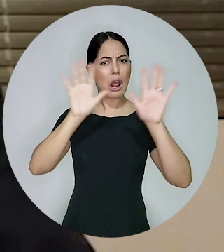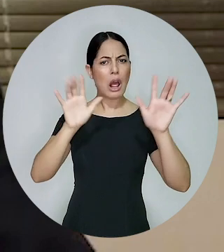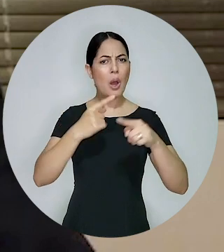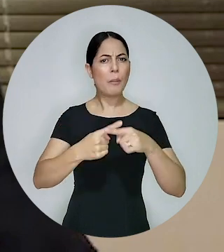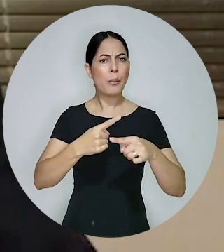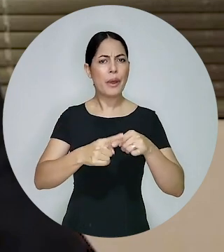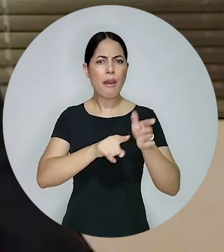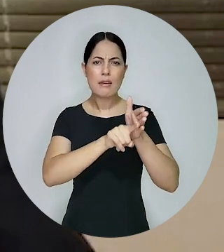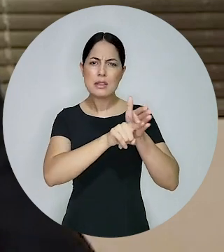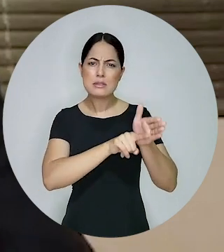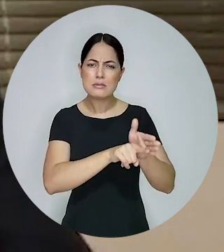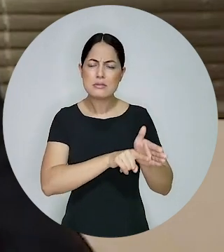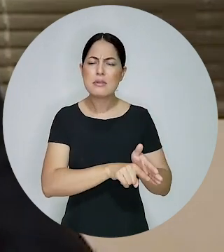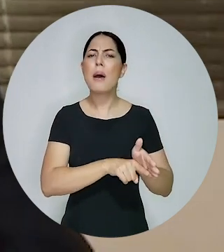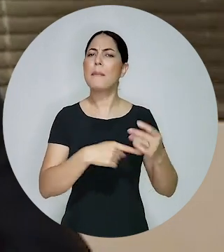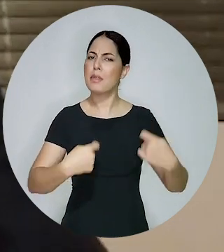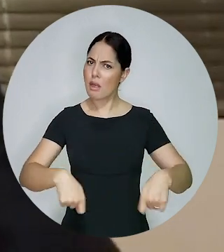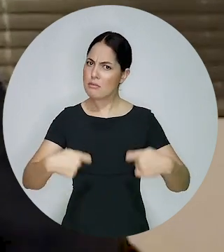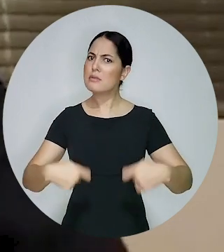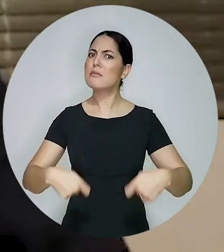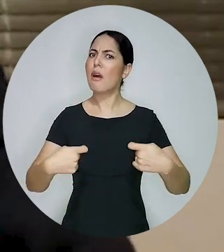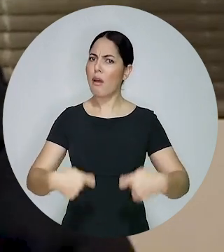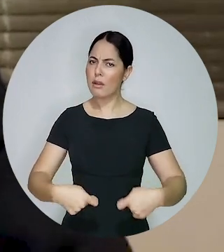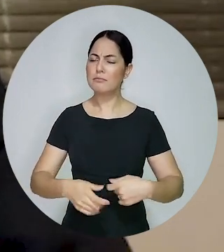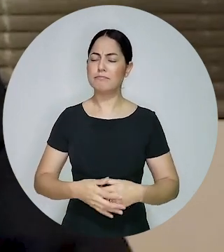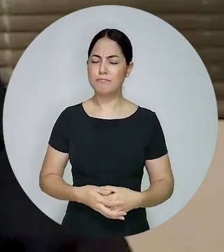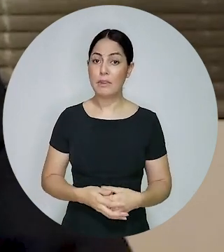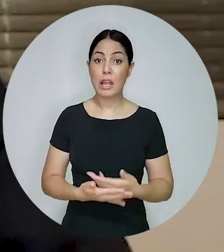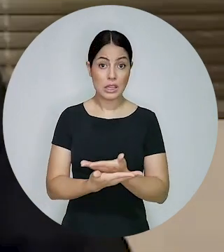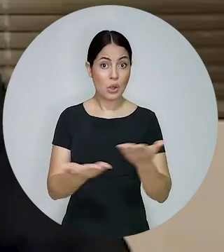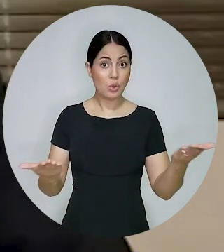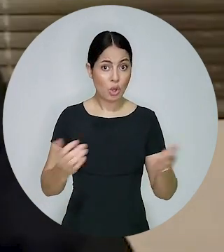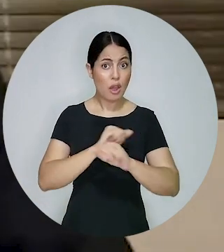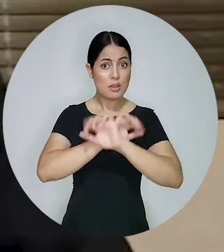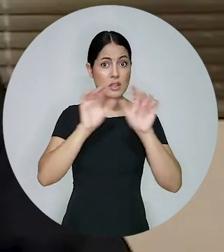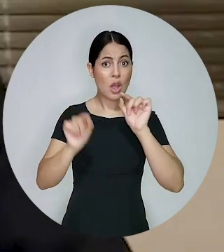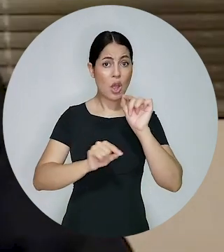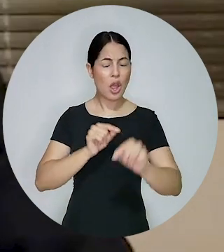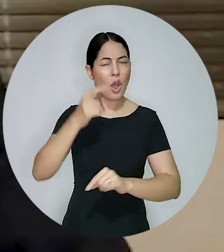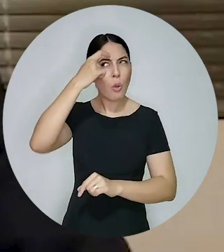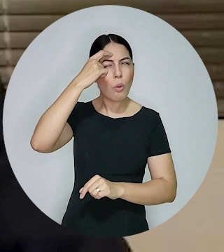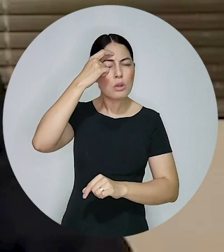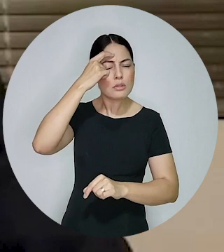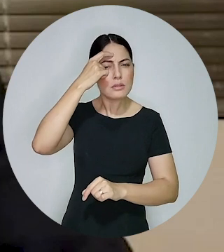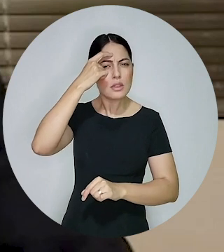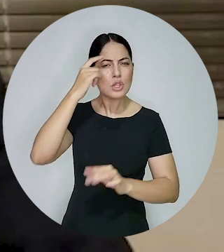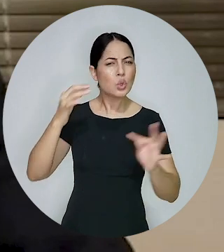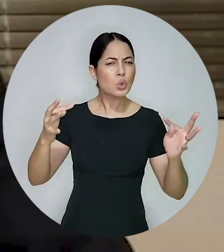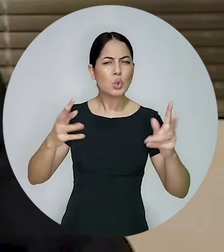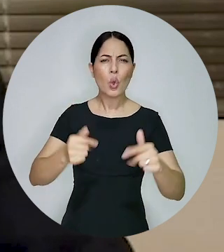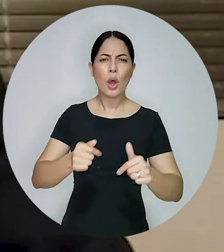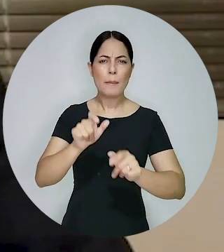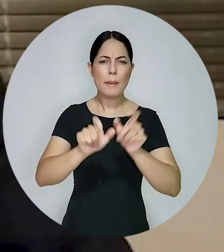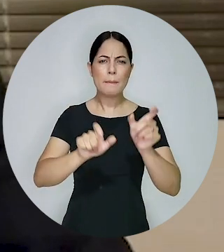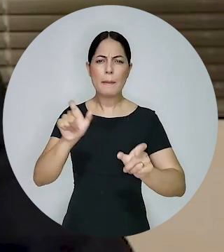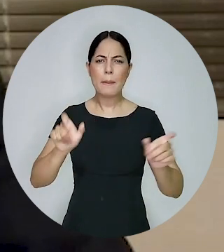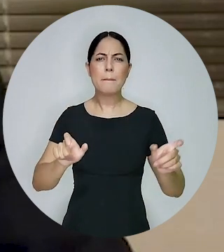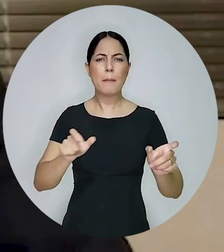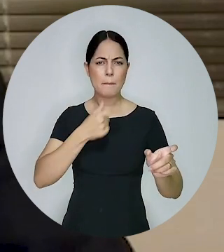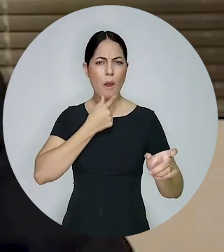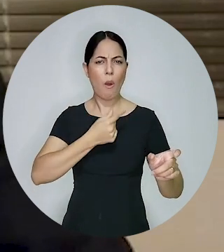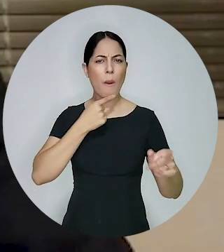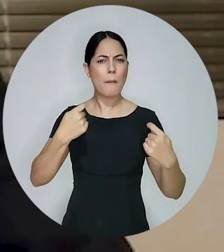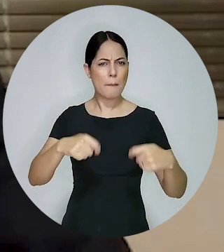e perder esse receio todo de fazer exames, porque foi se vendo e vai se conscientizando desde jovem as pessoas